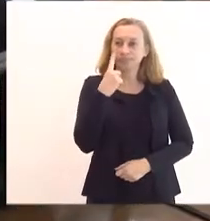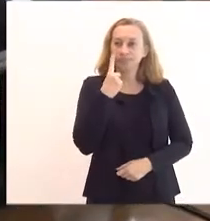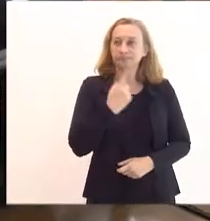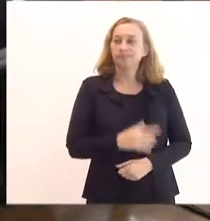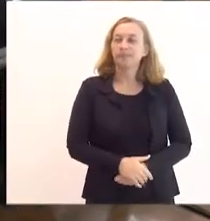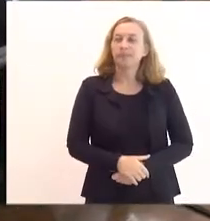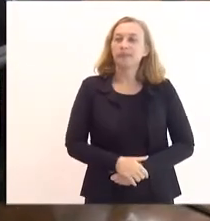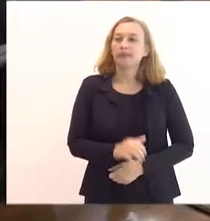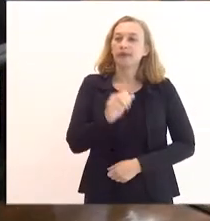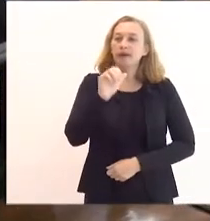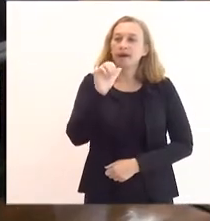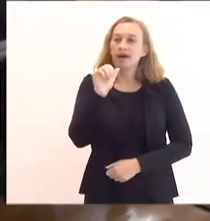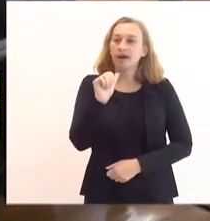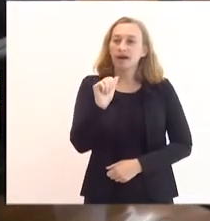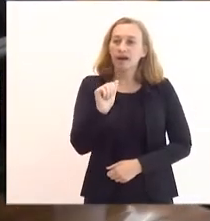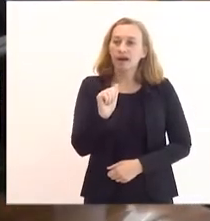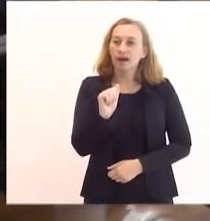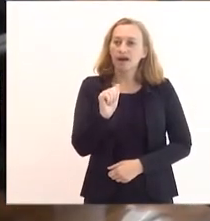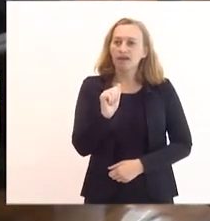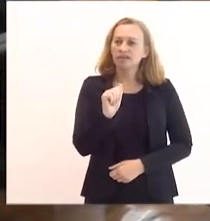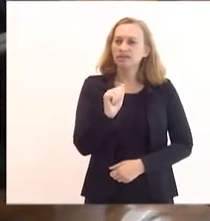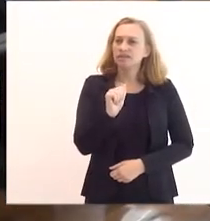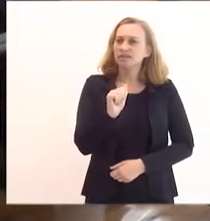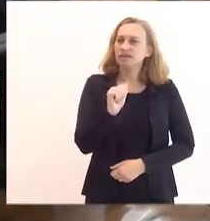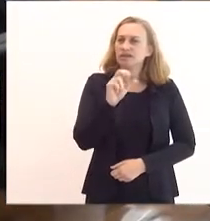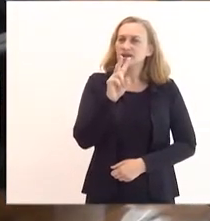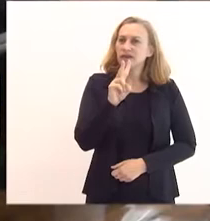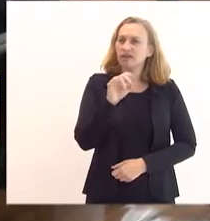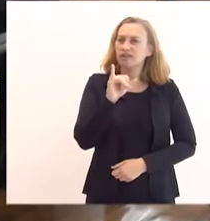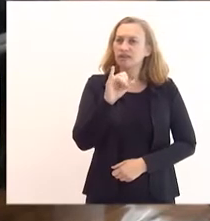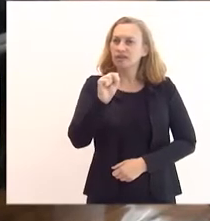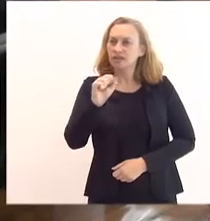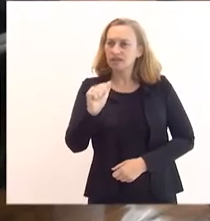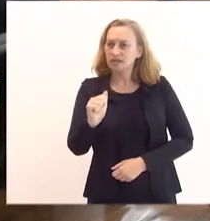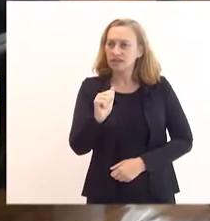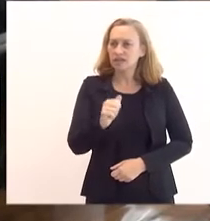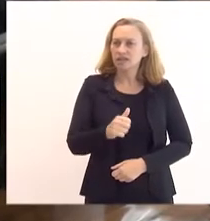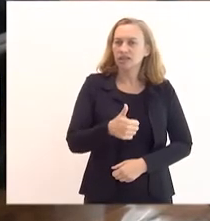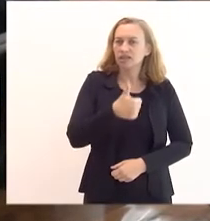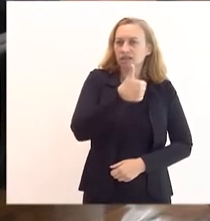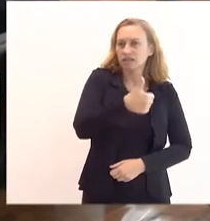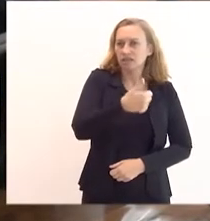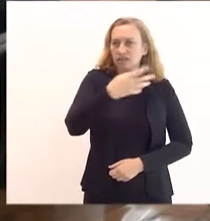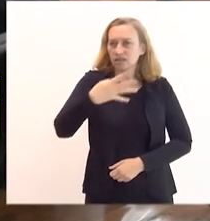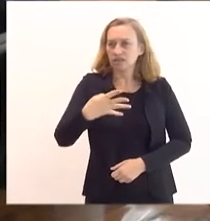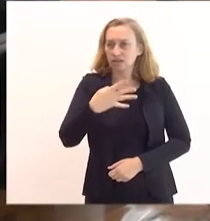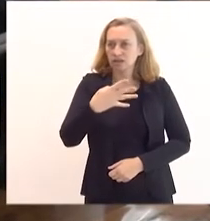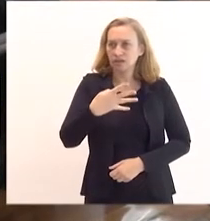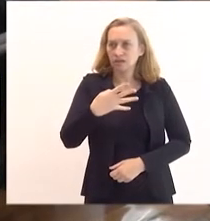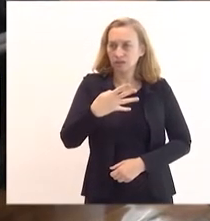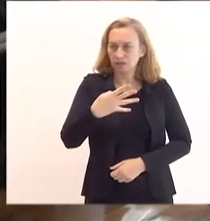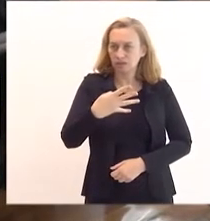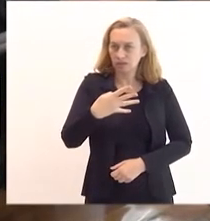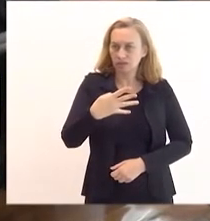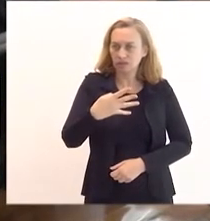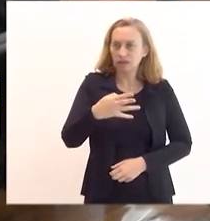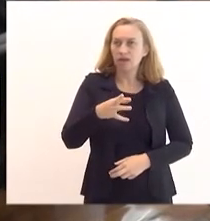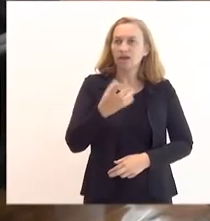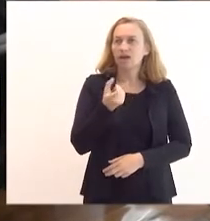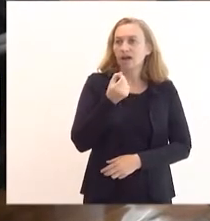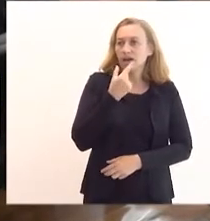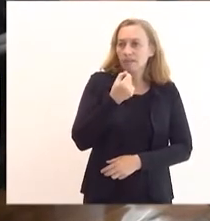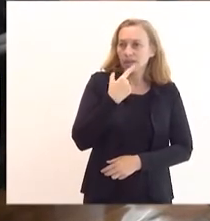a Anvisa recentemente autorizou o 14º medicamento à base da